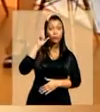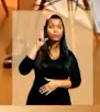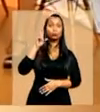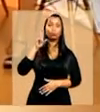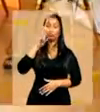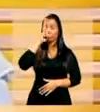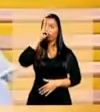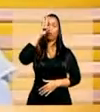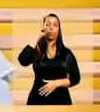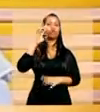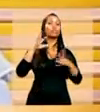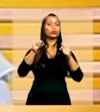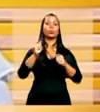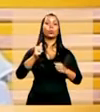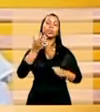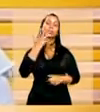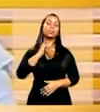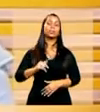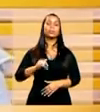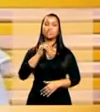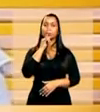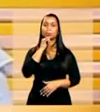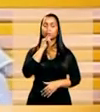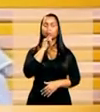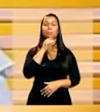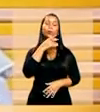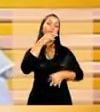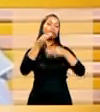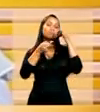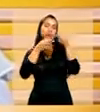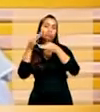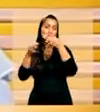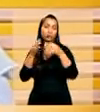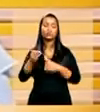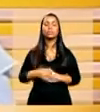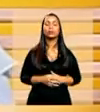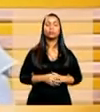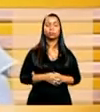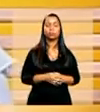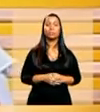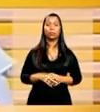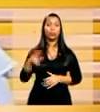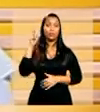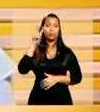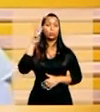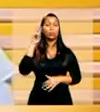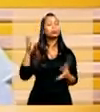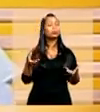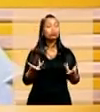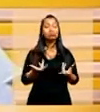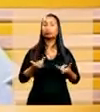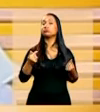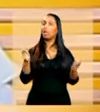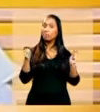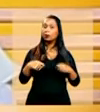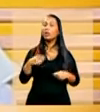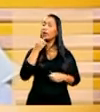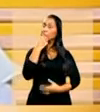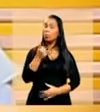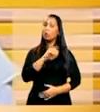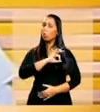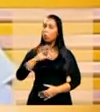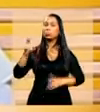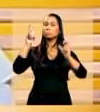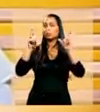sou o mais forte. Todas as crianças gostam de ser... Então, estou dando algumas dicas. São histórias que eu acho riquíssimas, que dá para